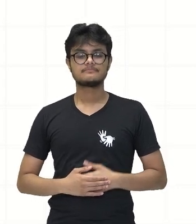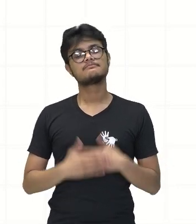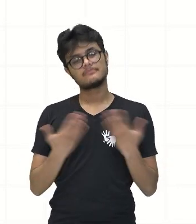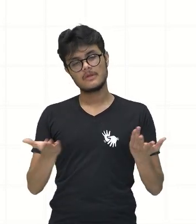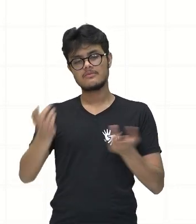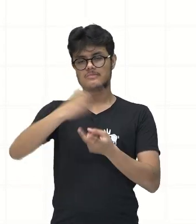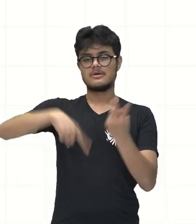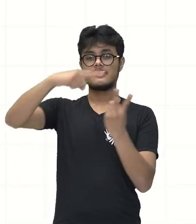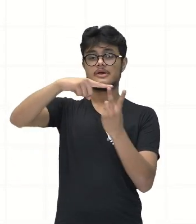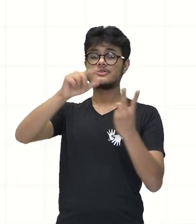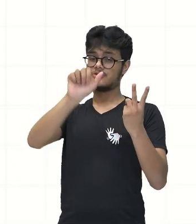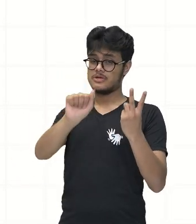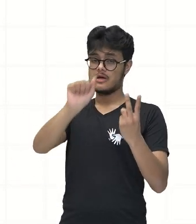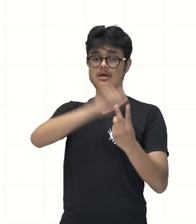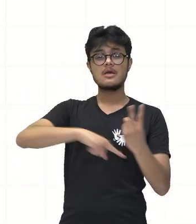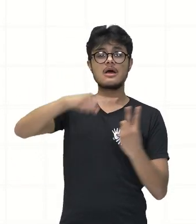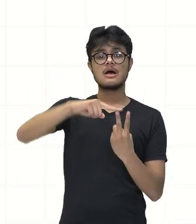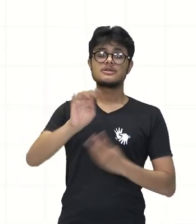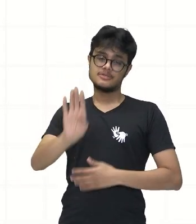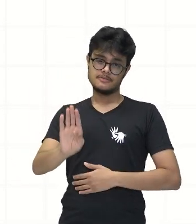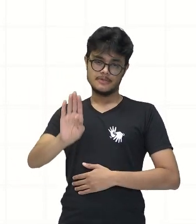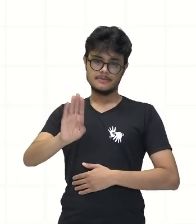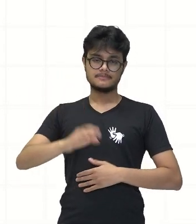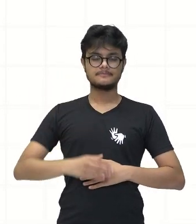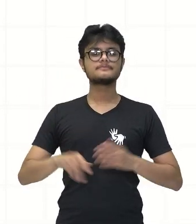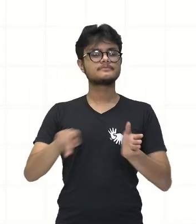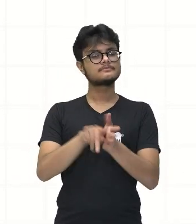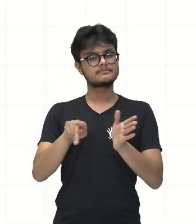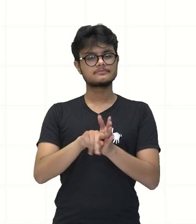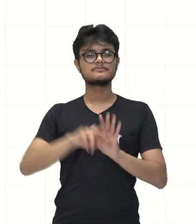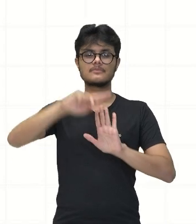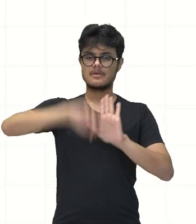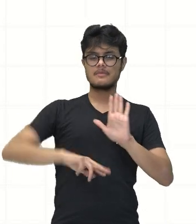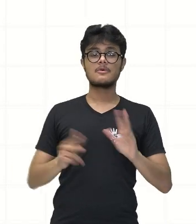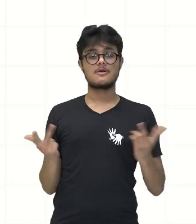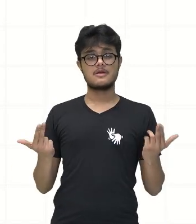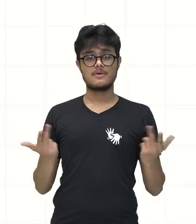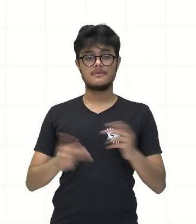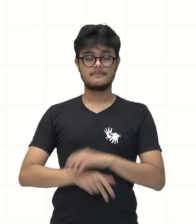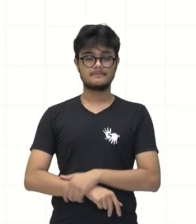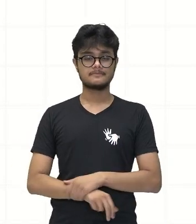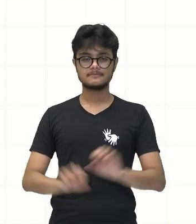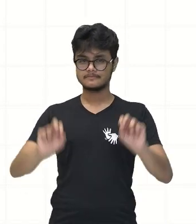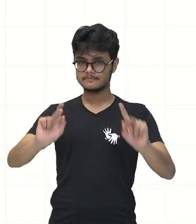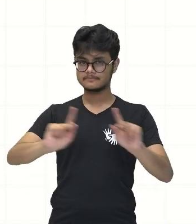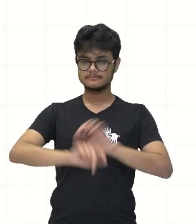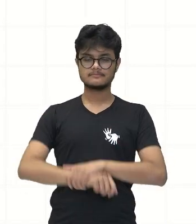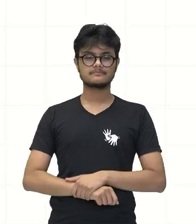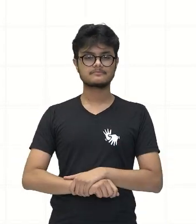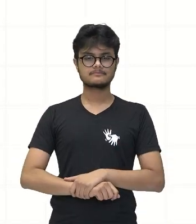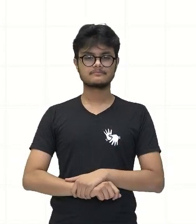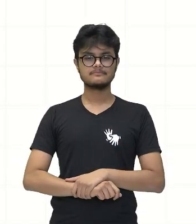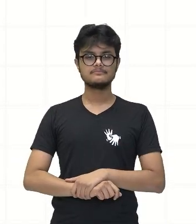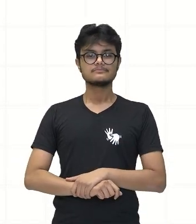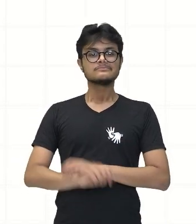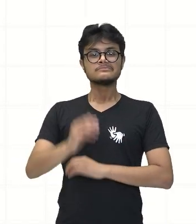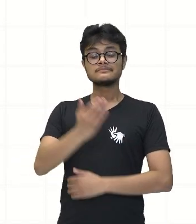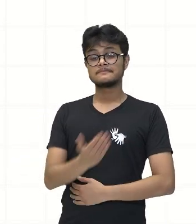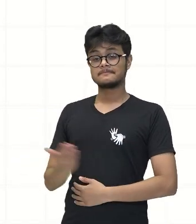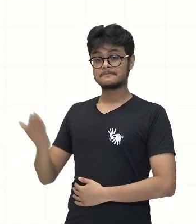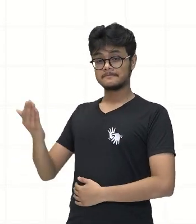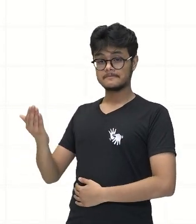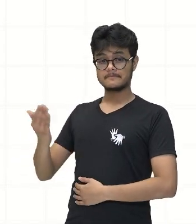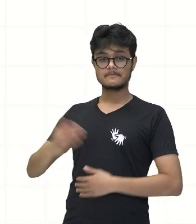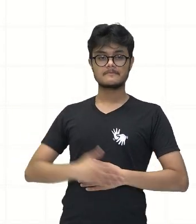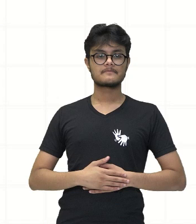do dividendo dividido pelo radical do divisor. Tudo bem? E, por fim, a nossa